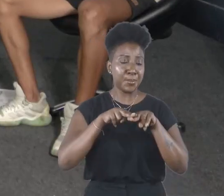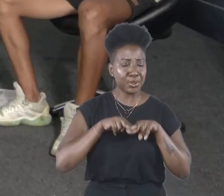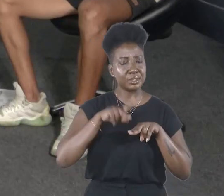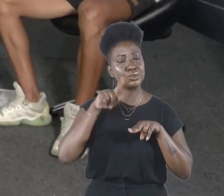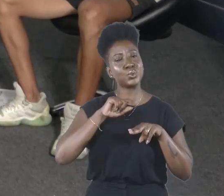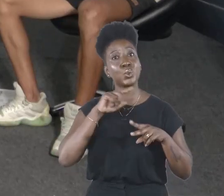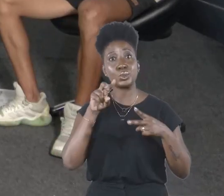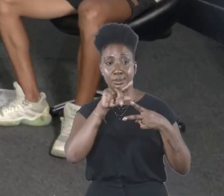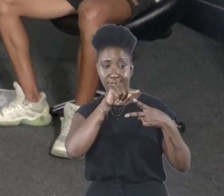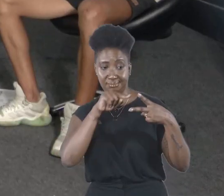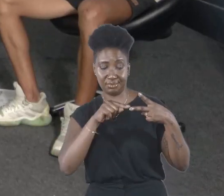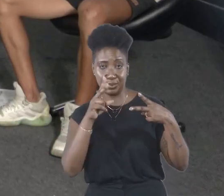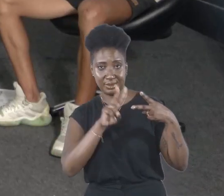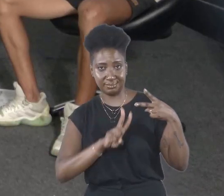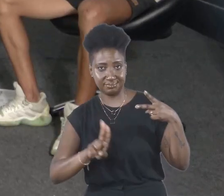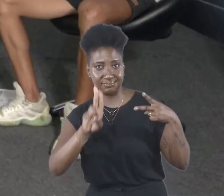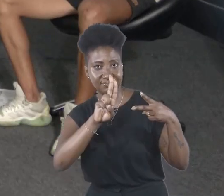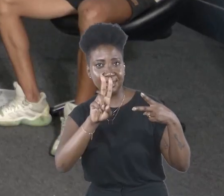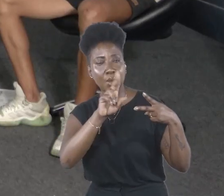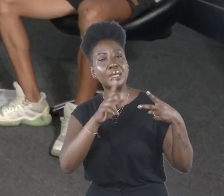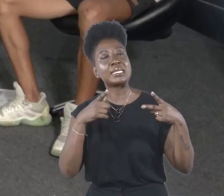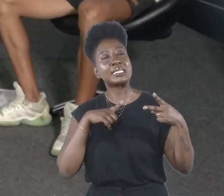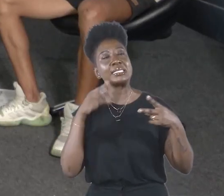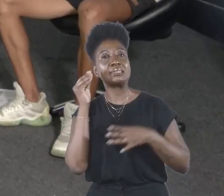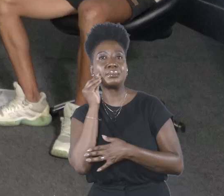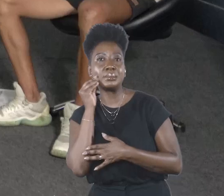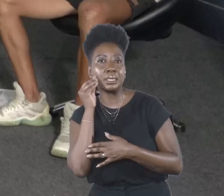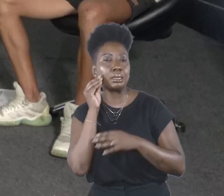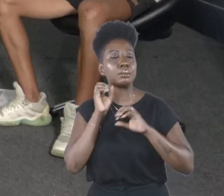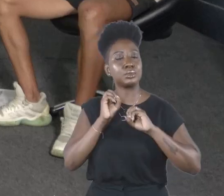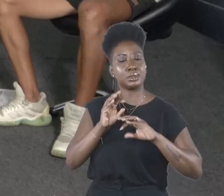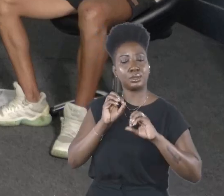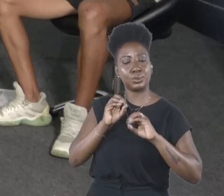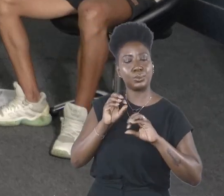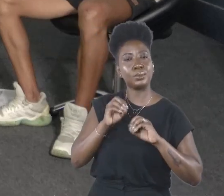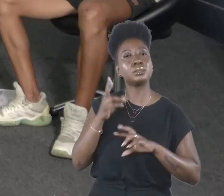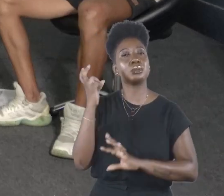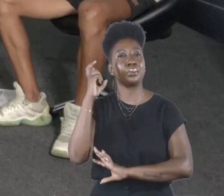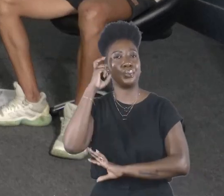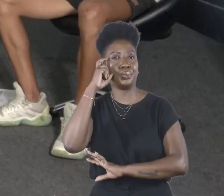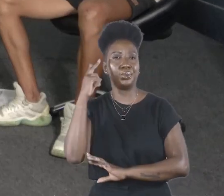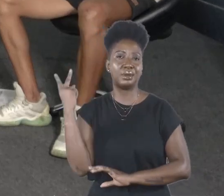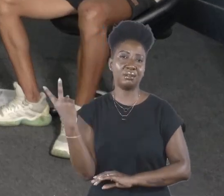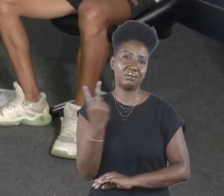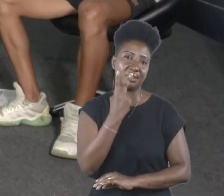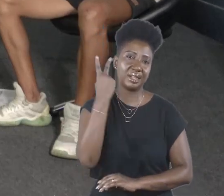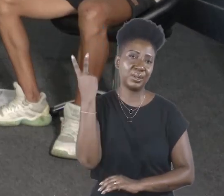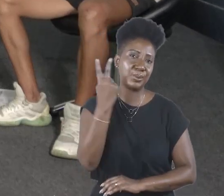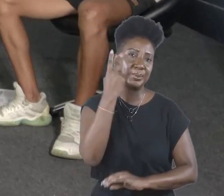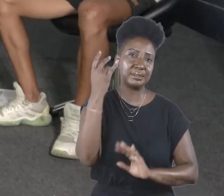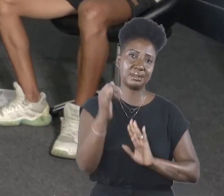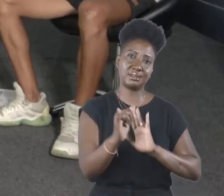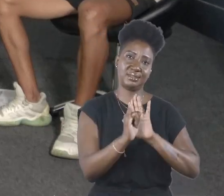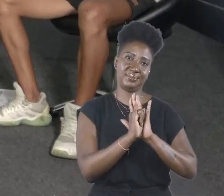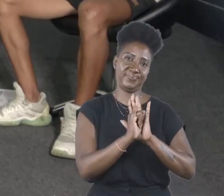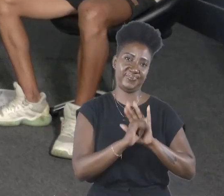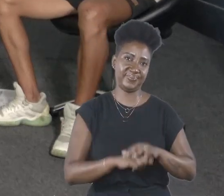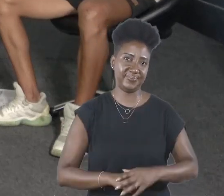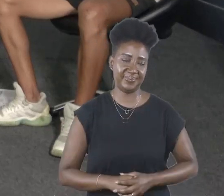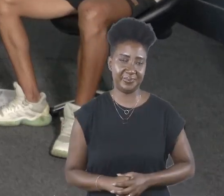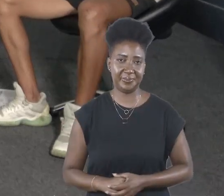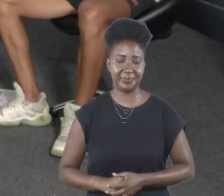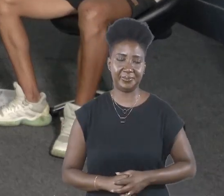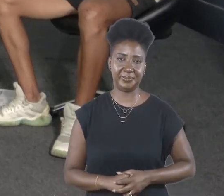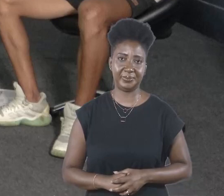a gente trabalha com esses dois grandes públicos e tenta, através da educação e da cultura, valorizar as nossas identidades, redescobrir as